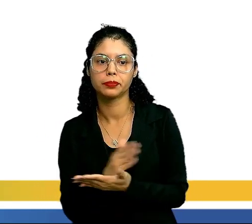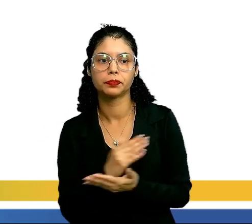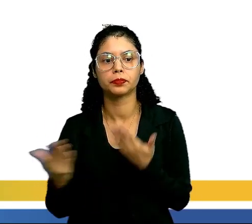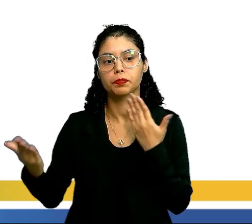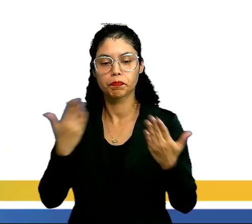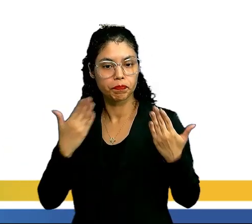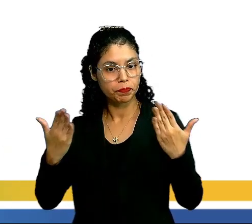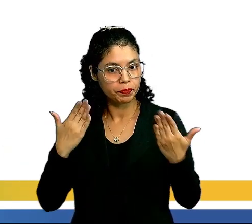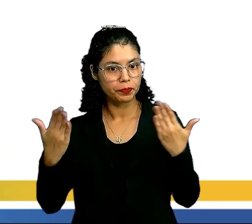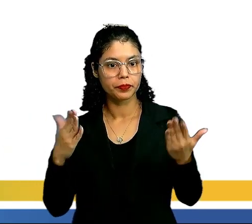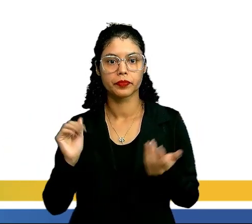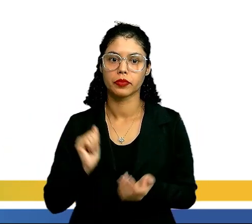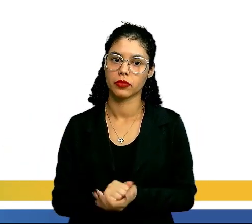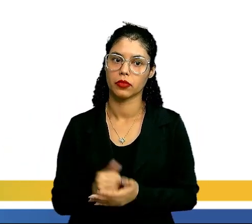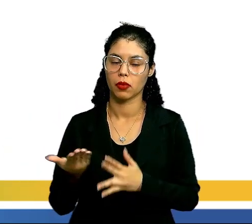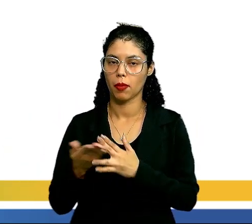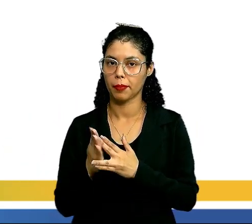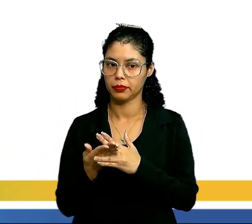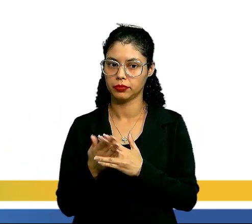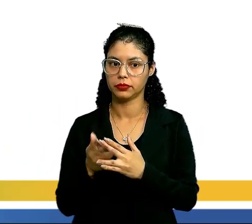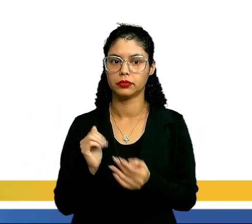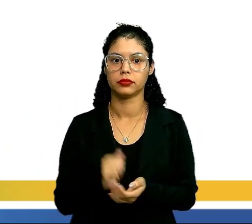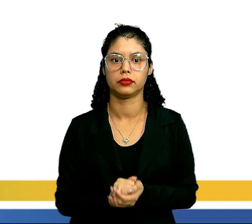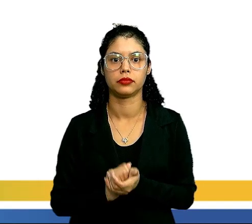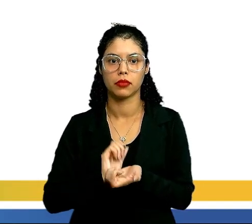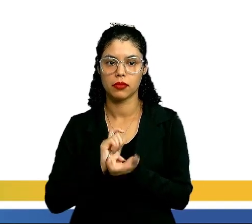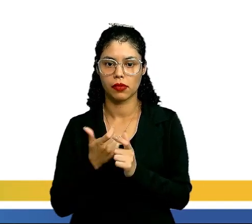são apresentados em intervalos que